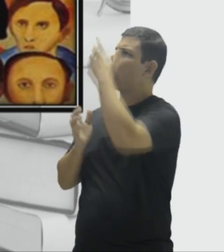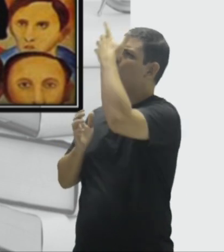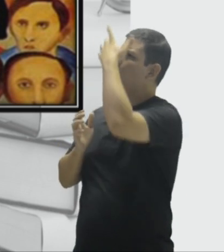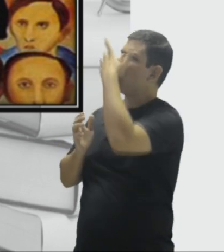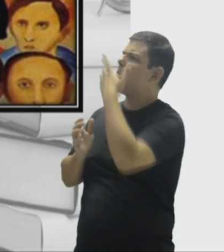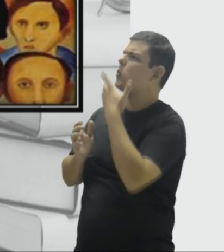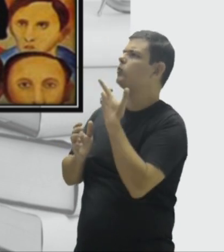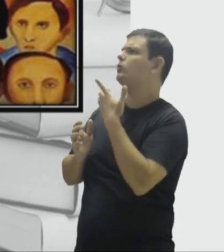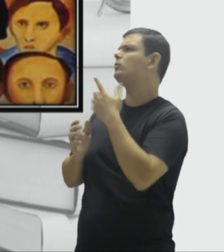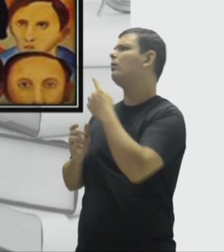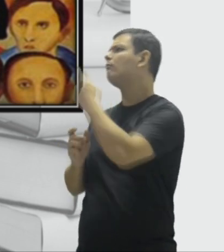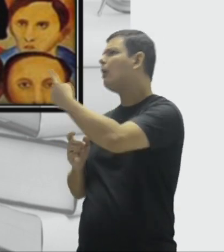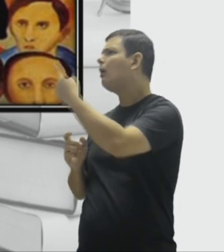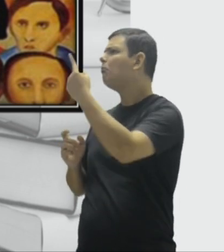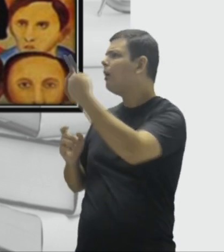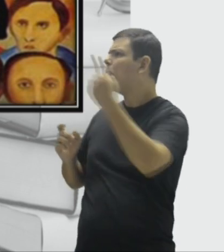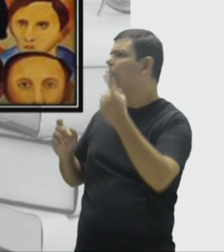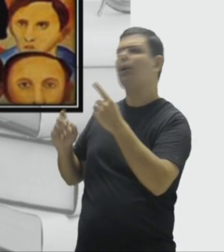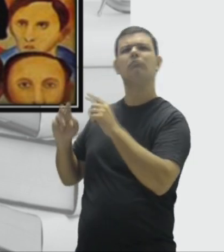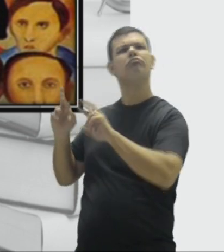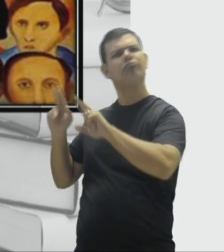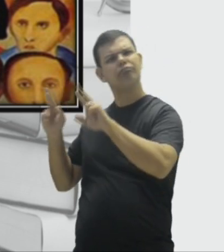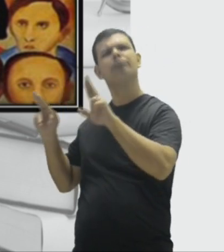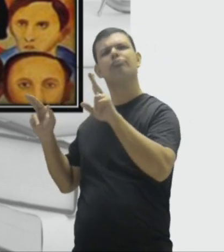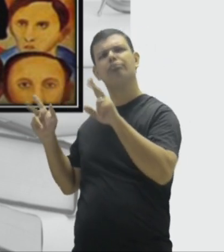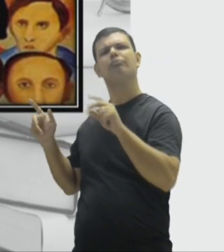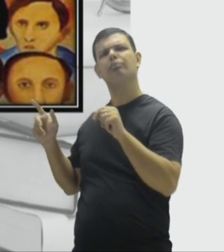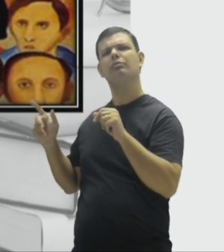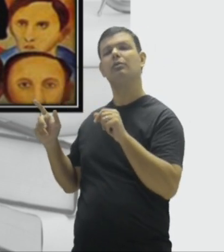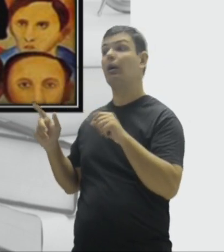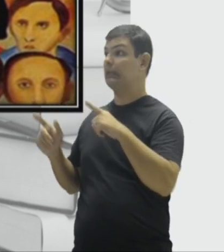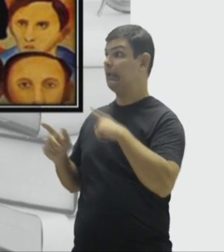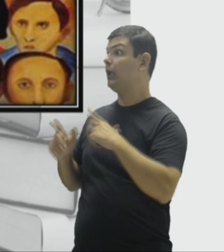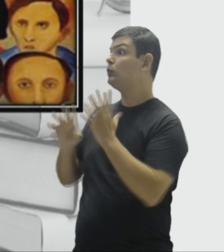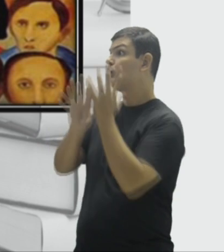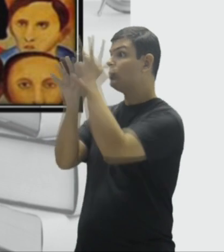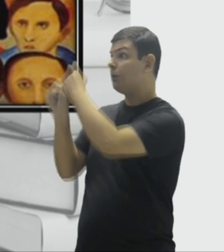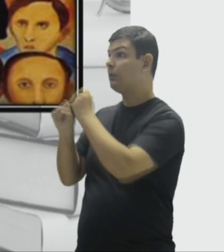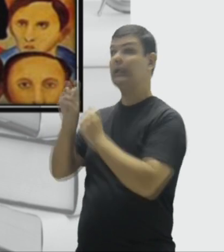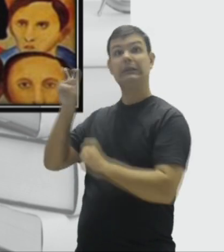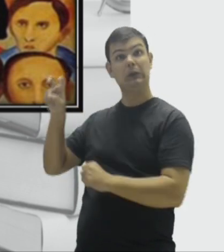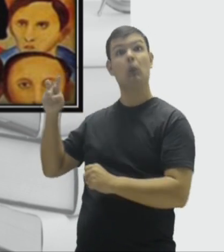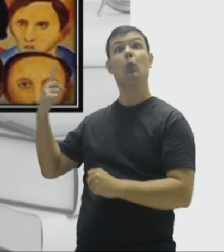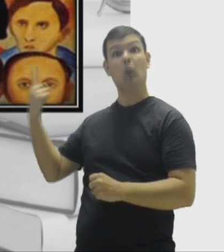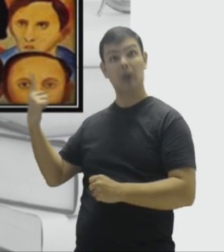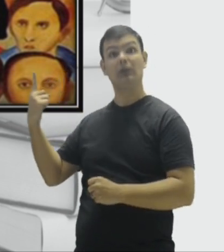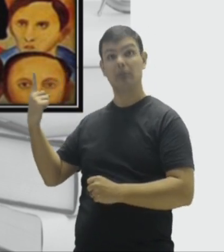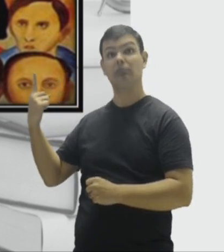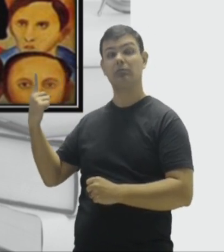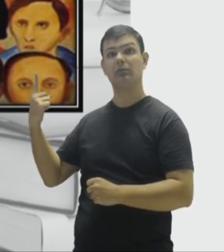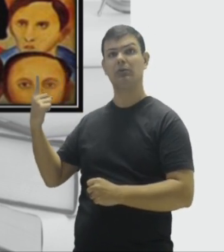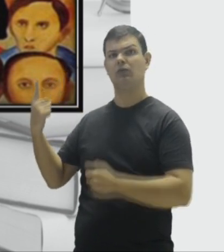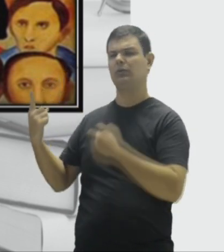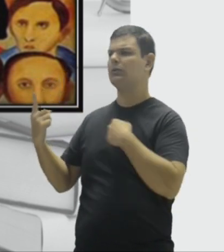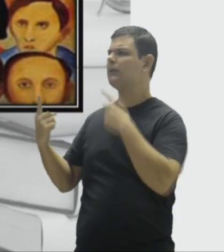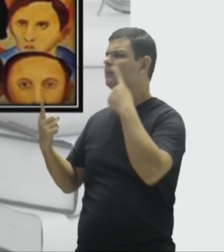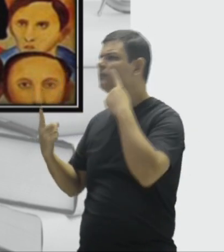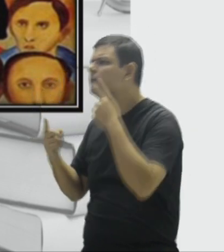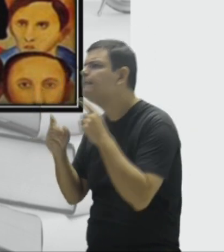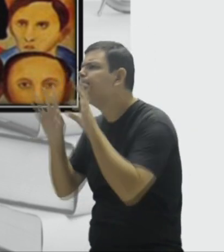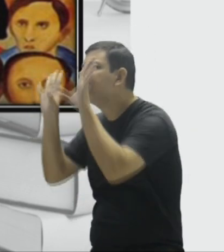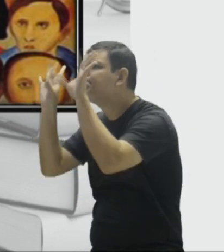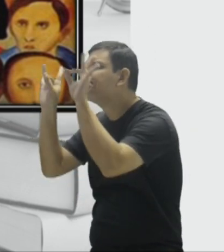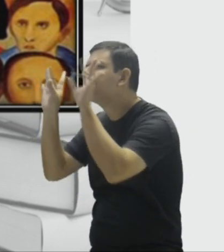a face de vários trabalhadores. São 51 trabalhadores. Se você olhar com mais detalhe